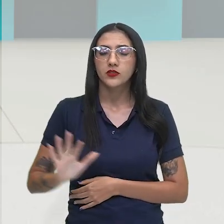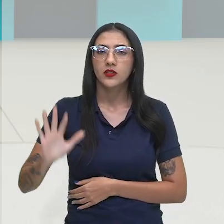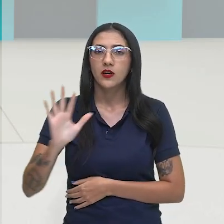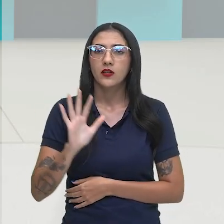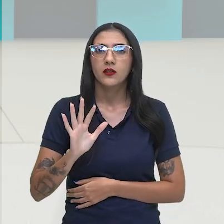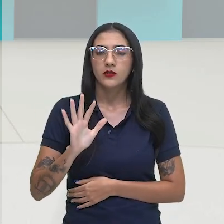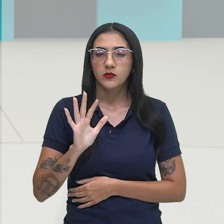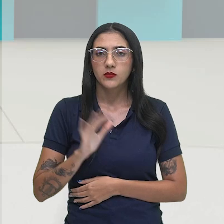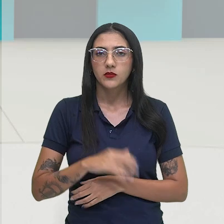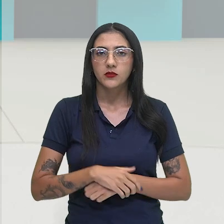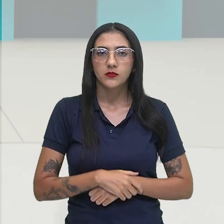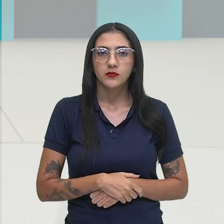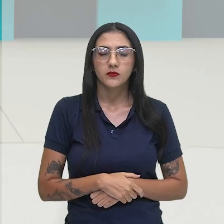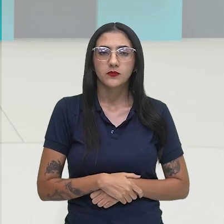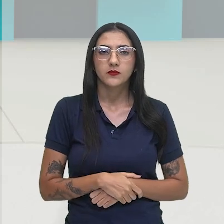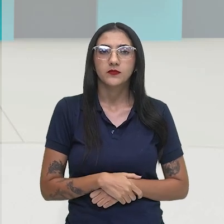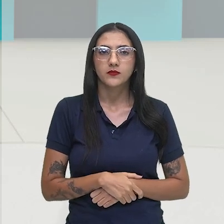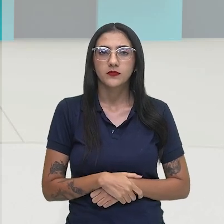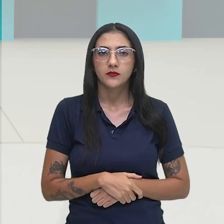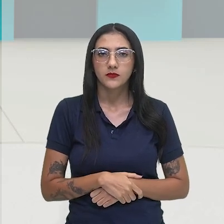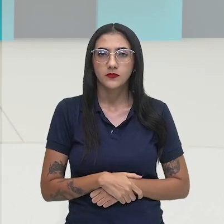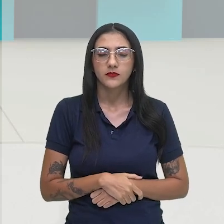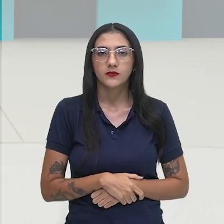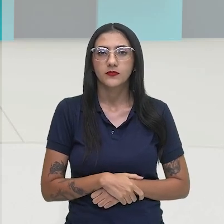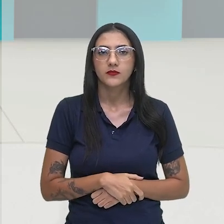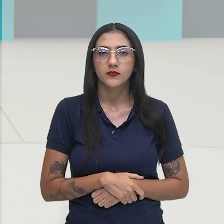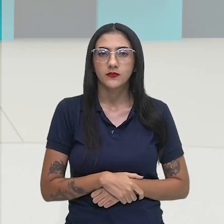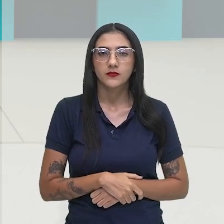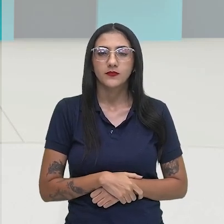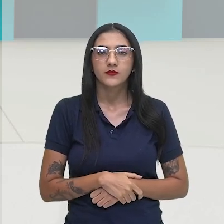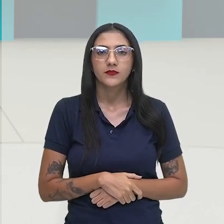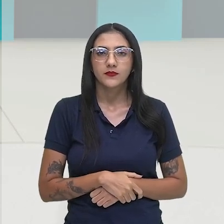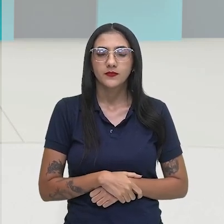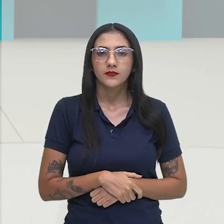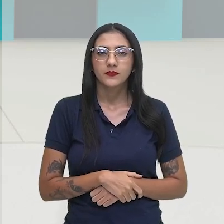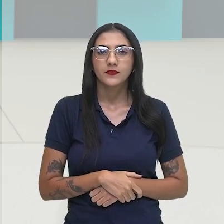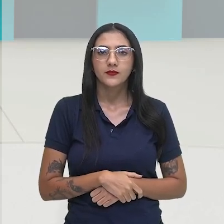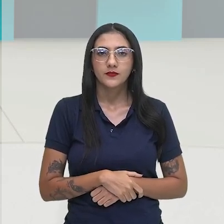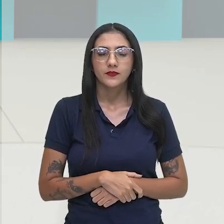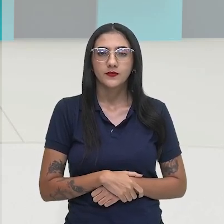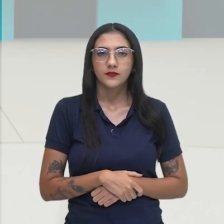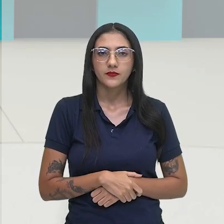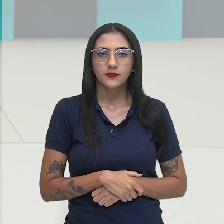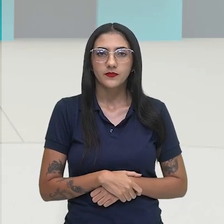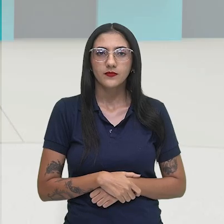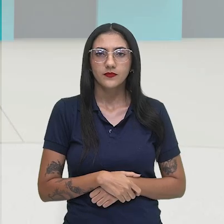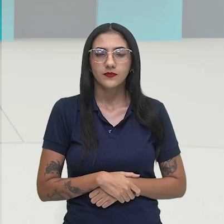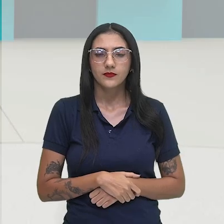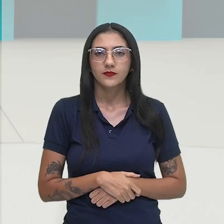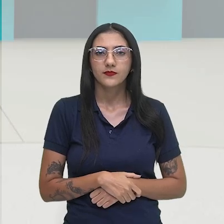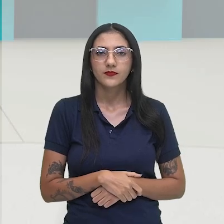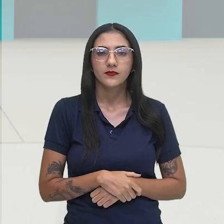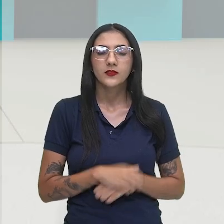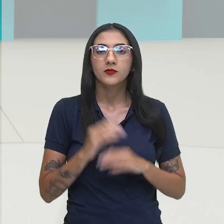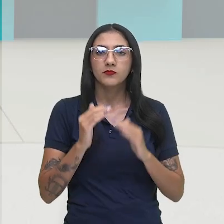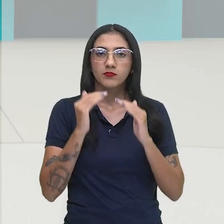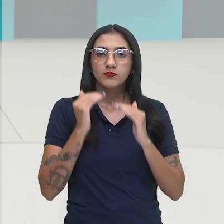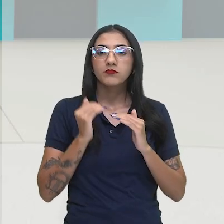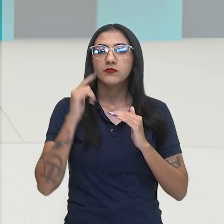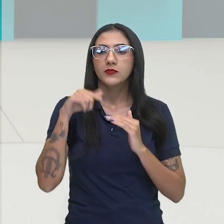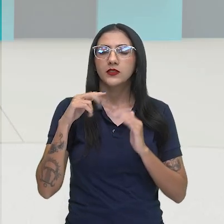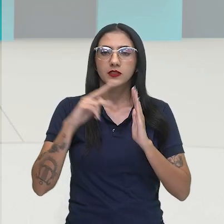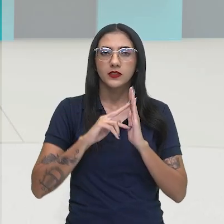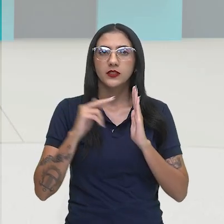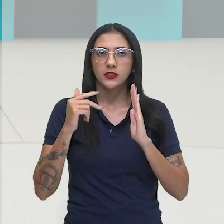inglês, a gente vai falar .com, tá? .com, né, que é o ponto, dot, mais com, .com. Indica, então,